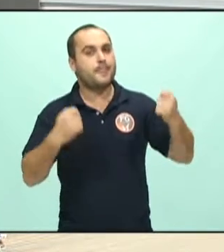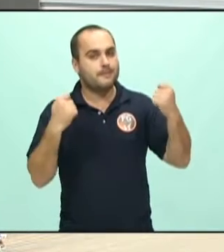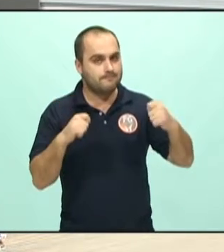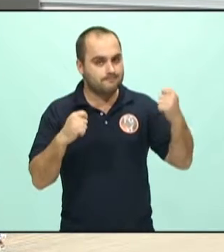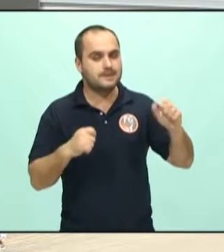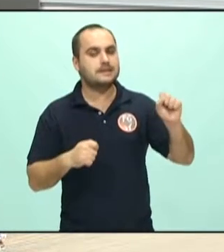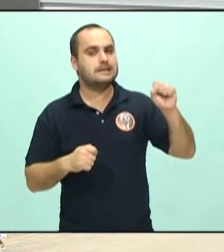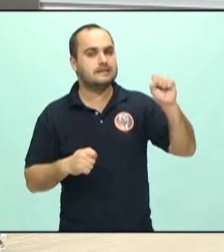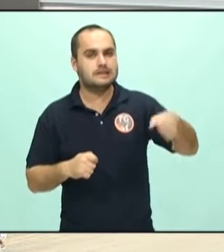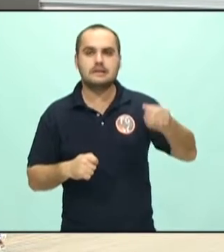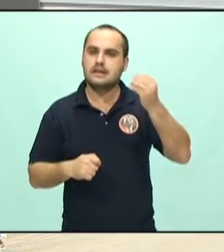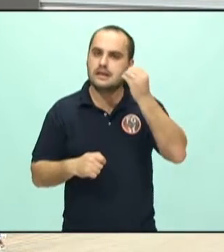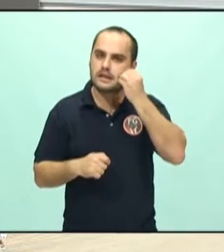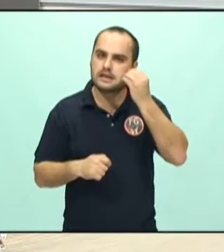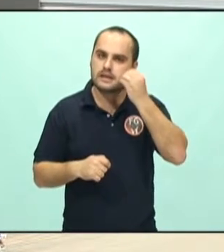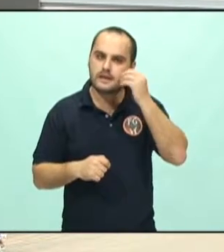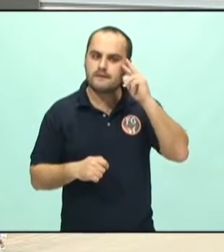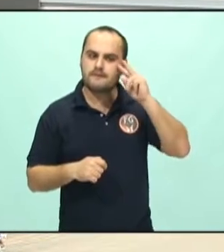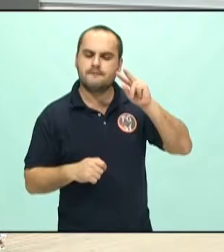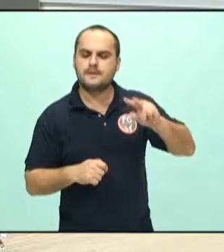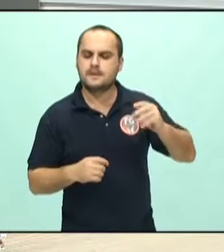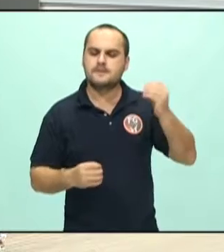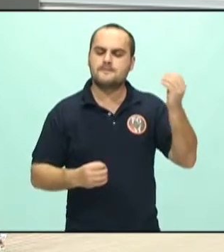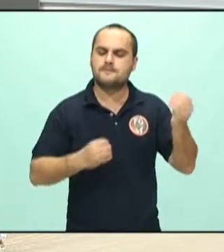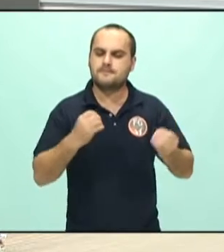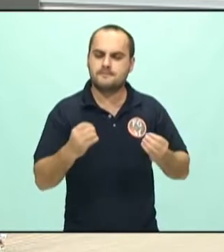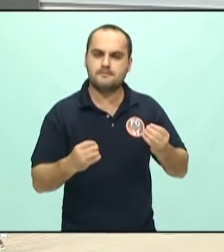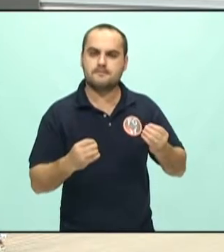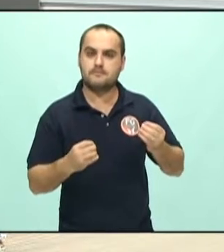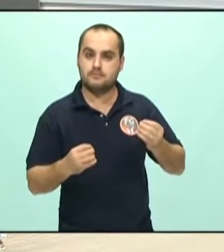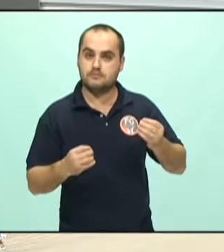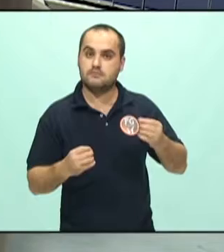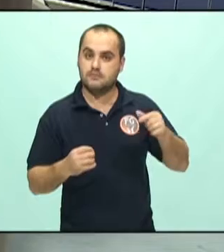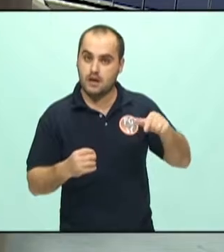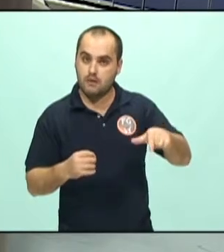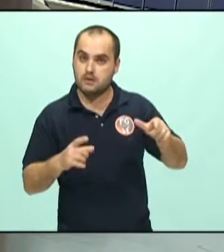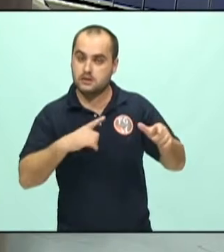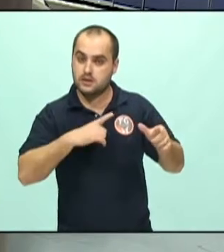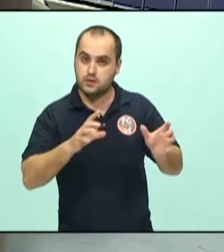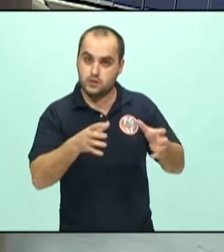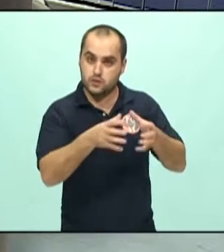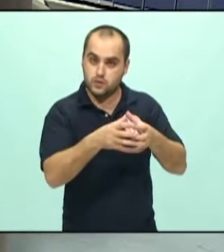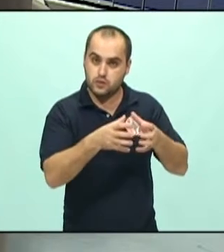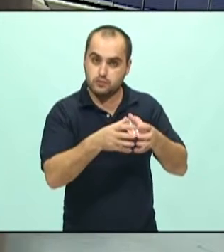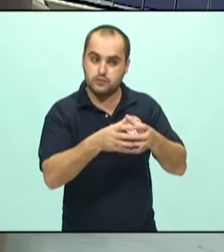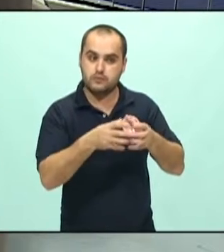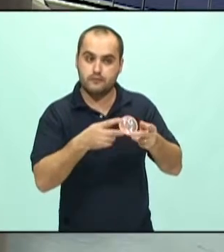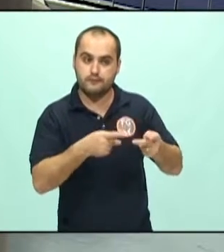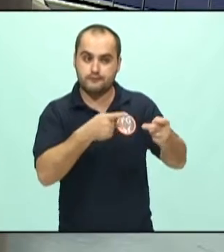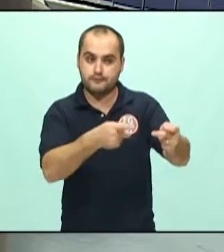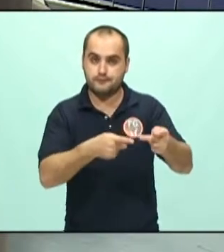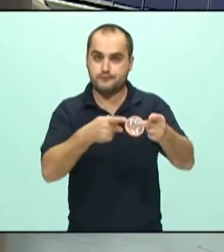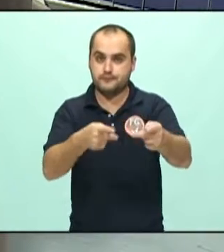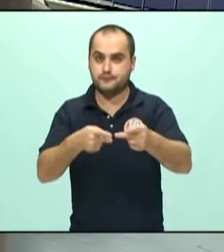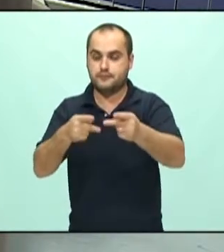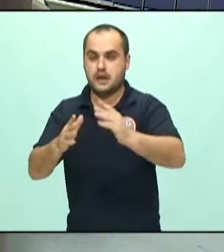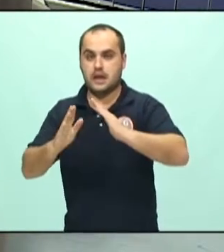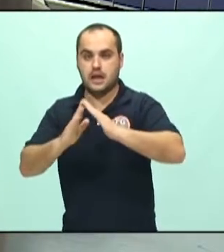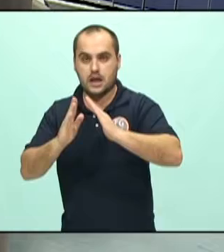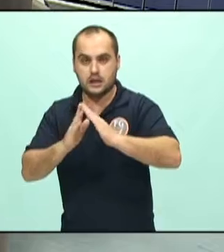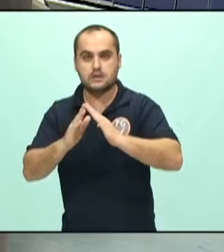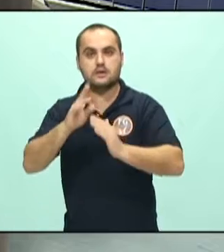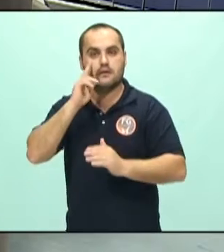tentar se enquadrar né a gente e nós estamos com equipes passando nas residências é fazendo a inspeção